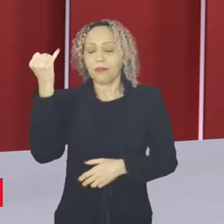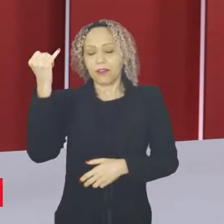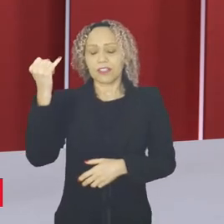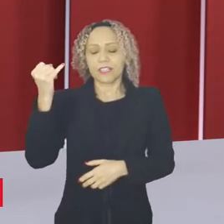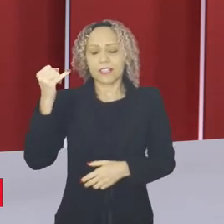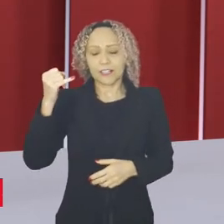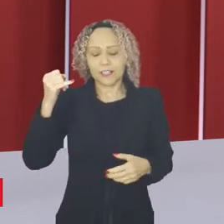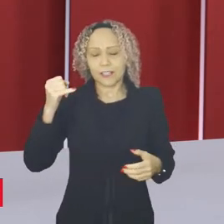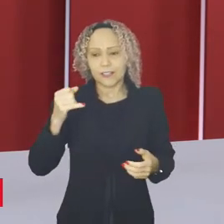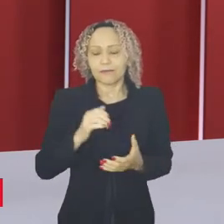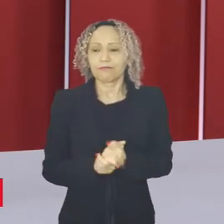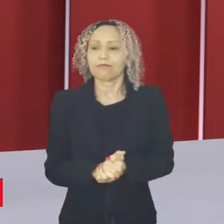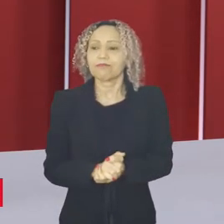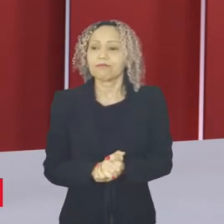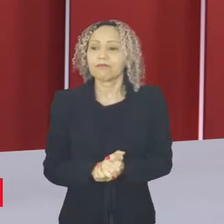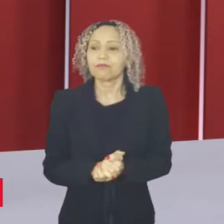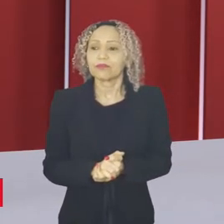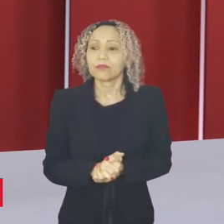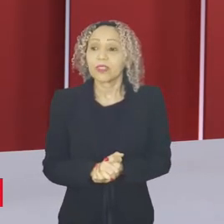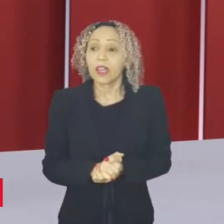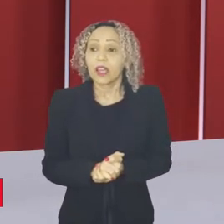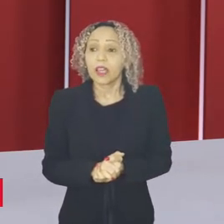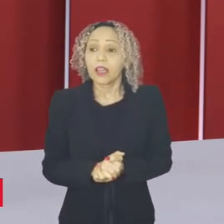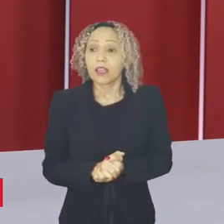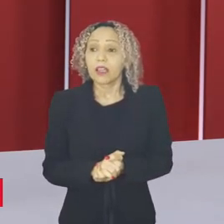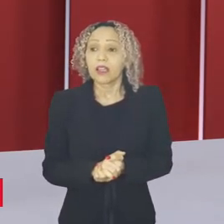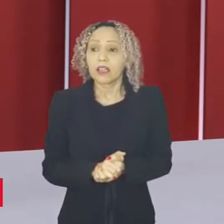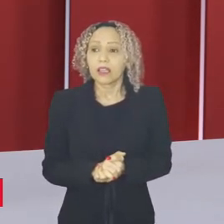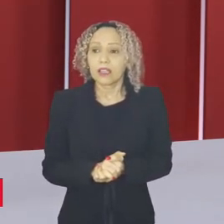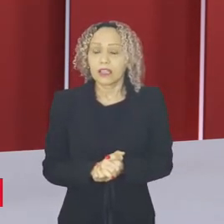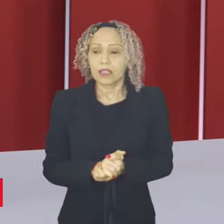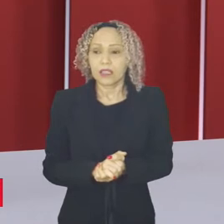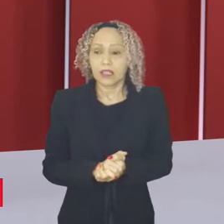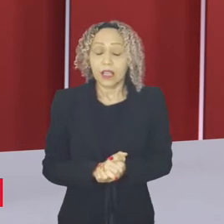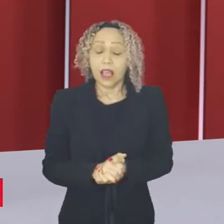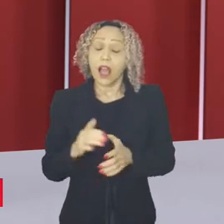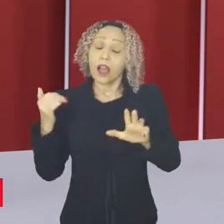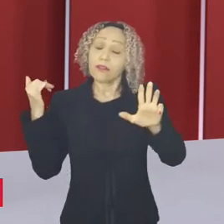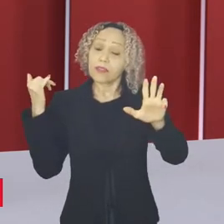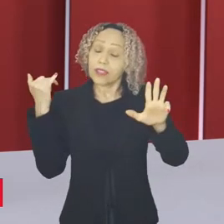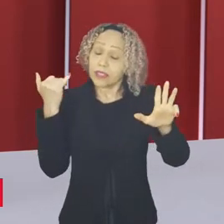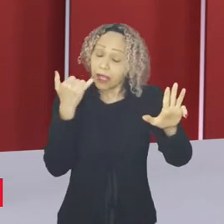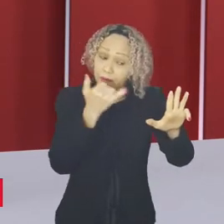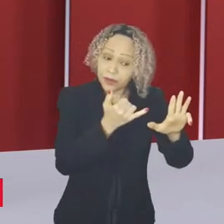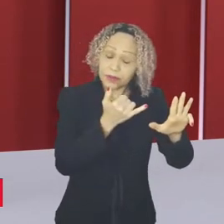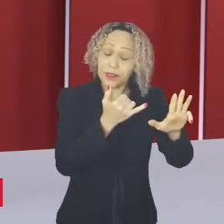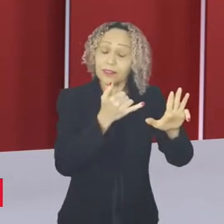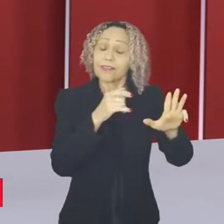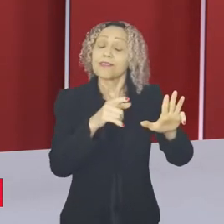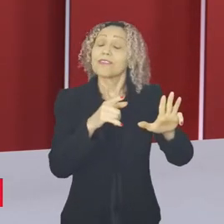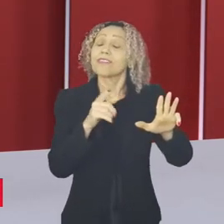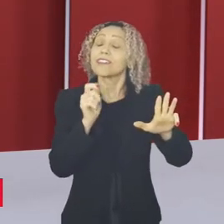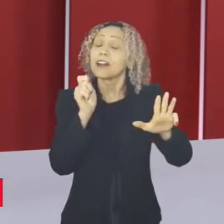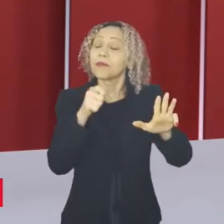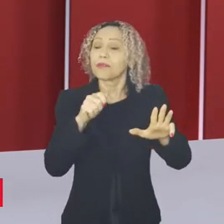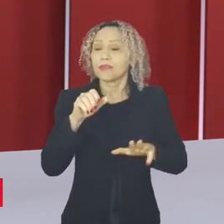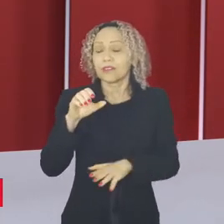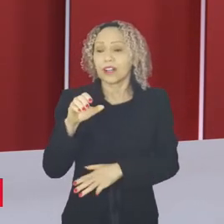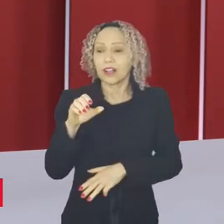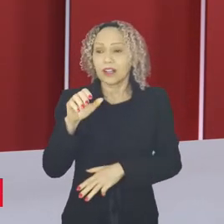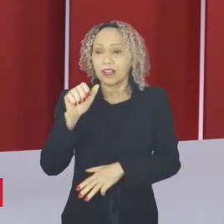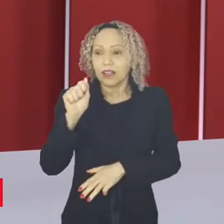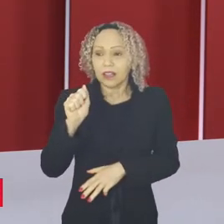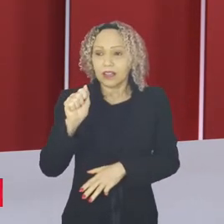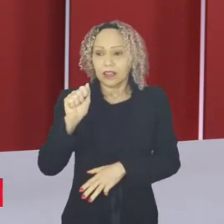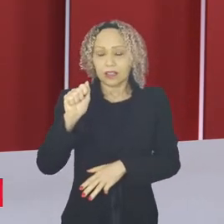tranquila. Ele precisa entender o poder da cúrcuma, gente, que é ou o açafrão do Cerrado, né? Uma planta realmente muito,